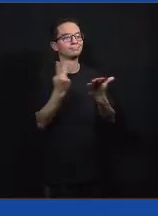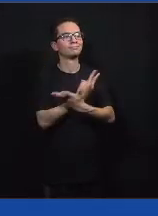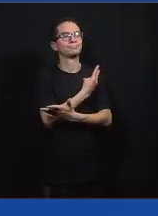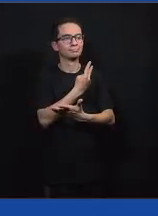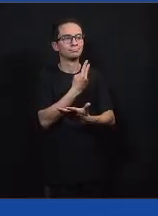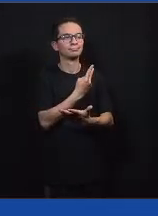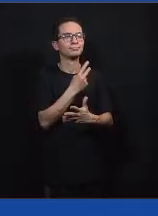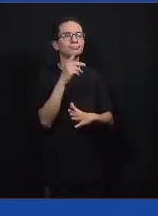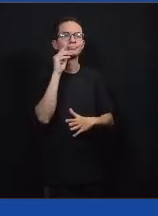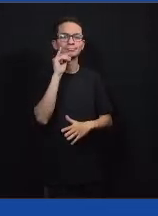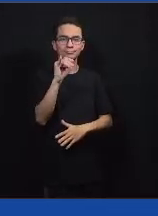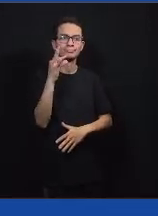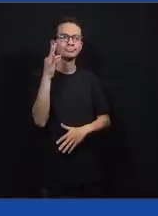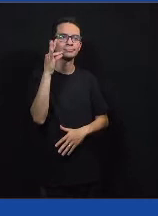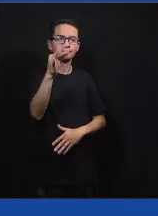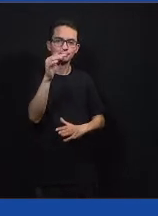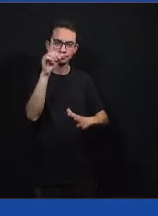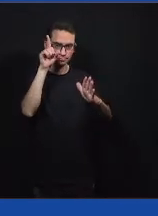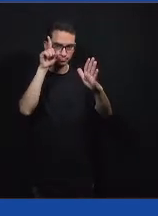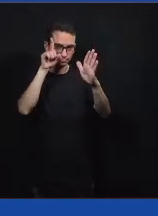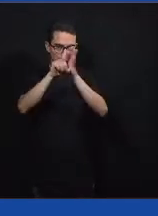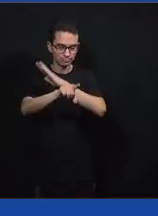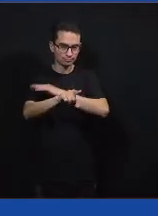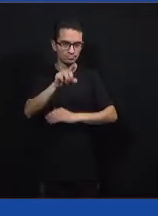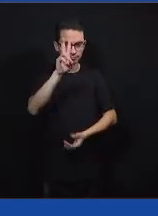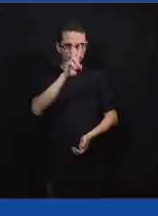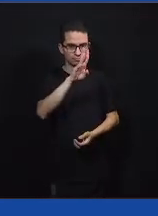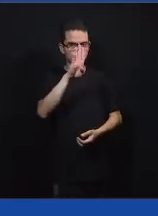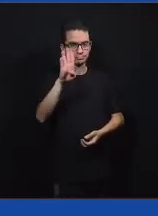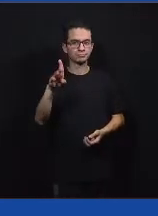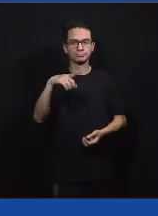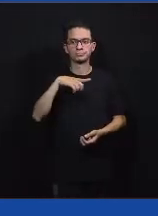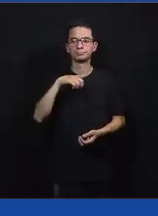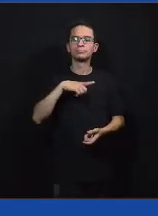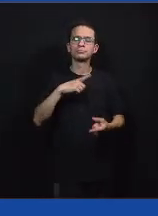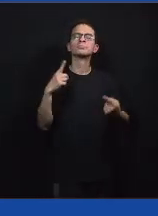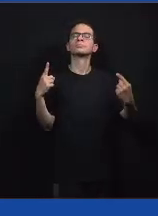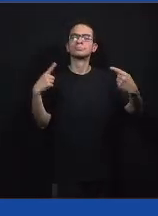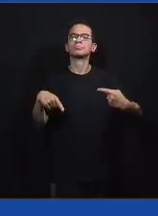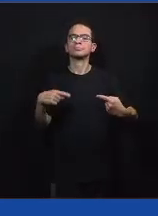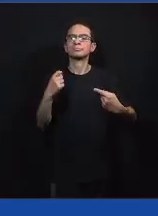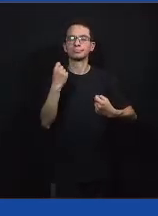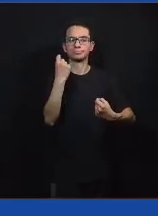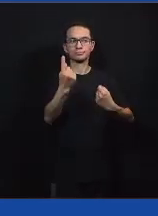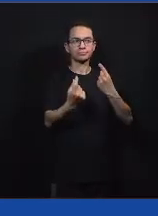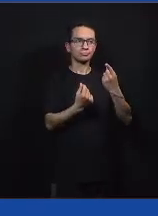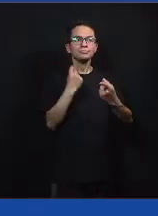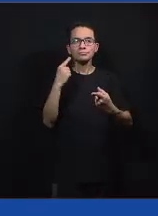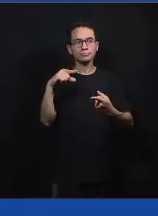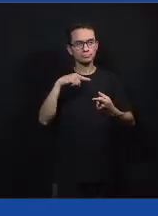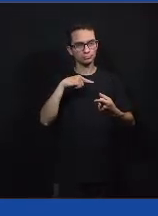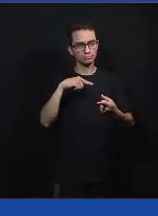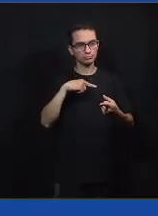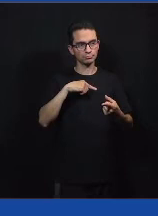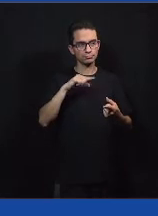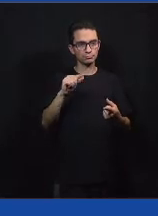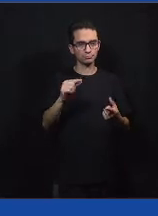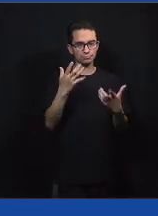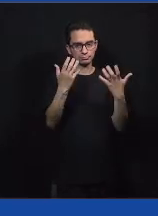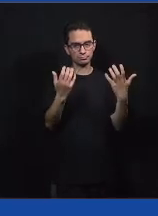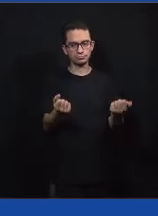vez que te perguntar em Votorantim apesar de ainda ter alguns desafios é uma cidade com bastante intolerância